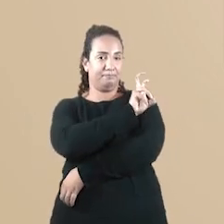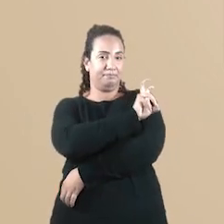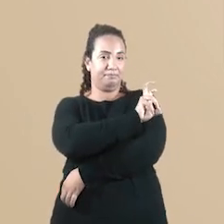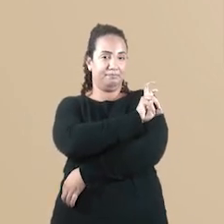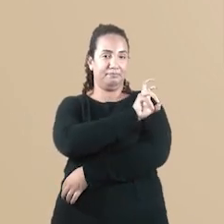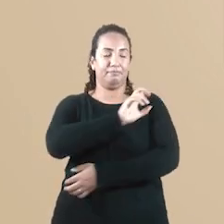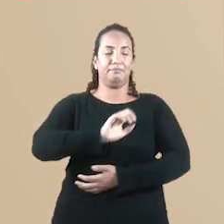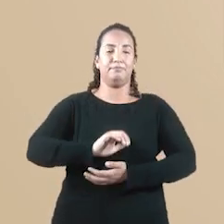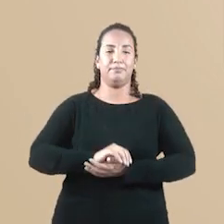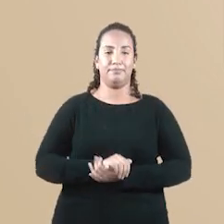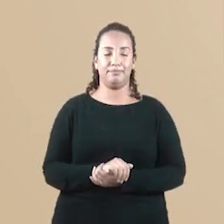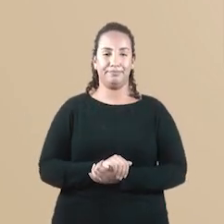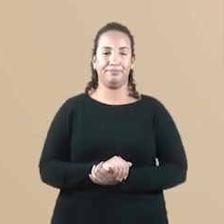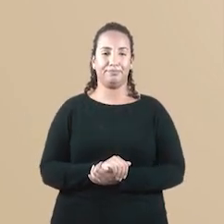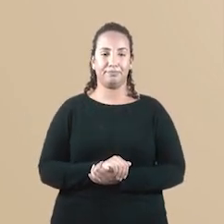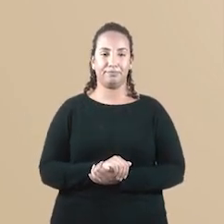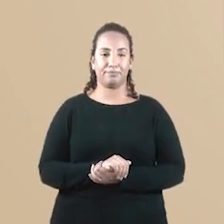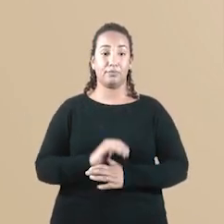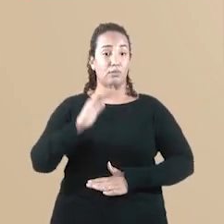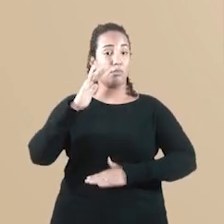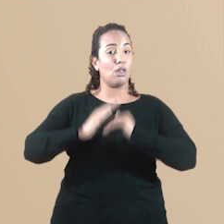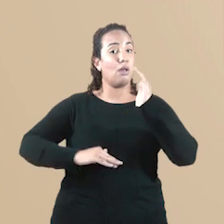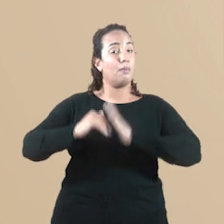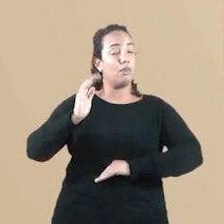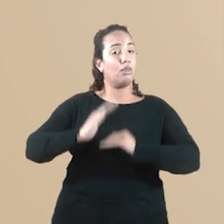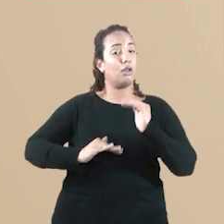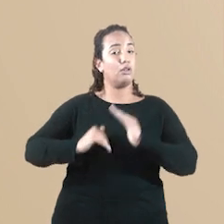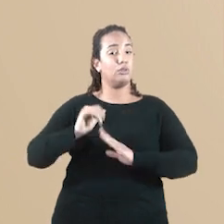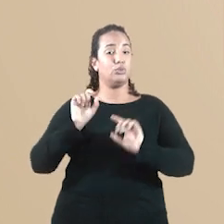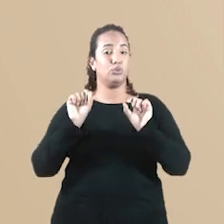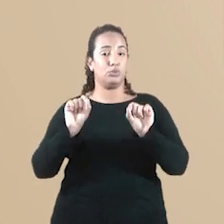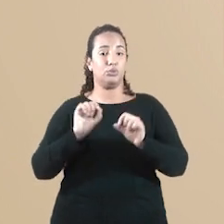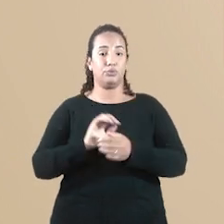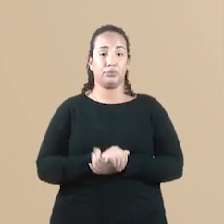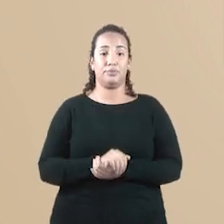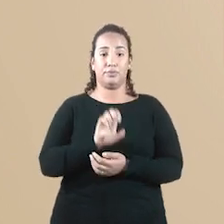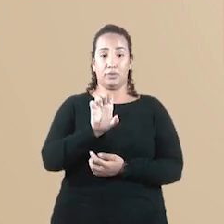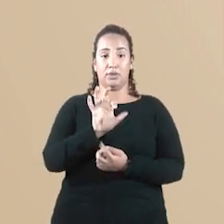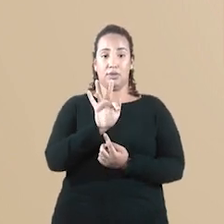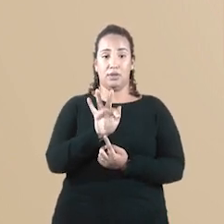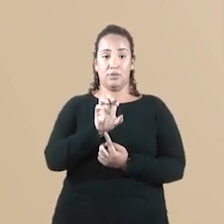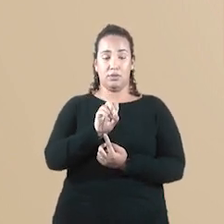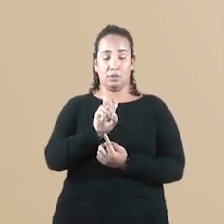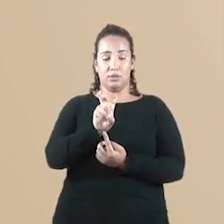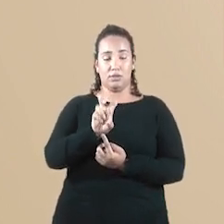anos iniciais do ensino fundamental. Trabalha com a atividade